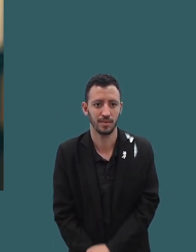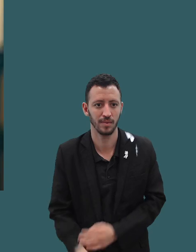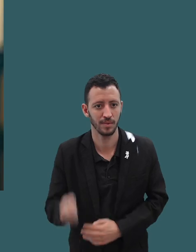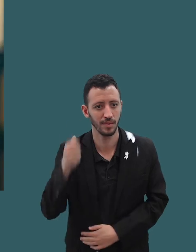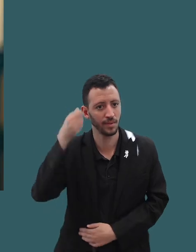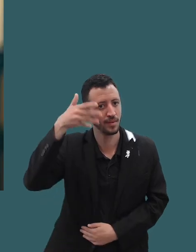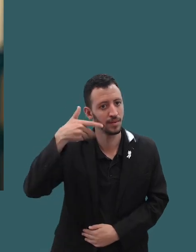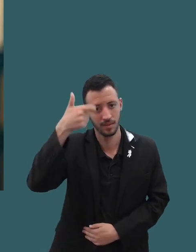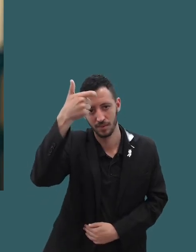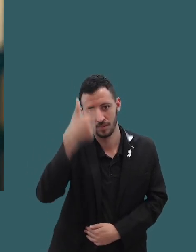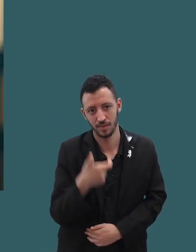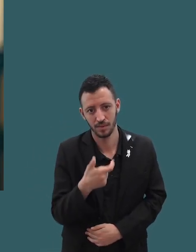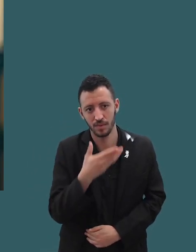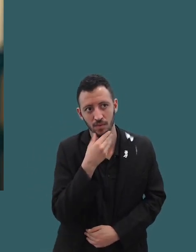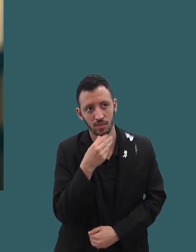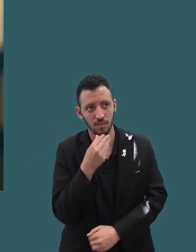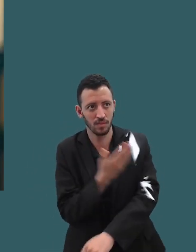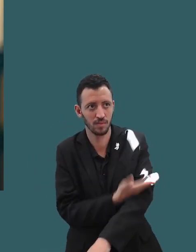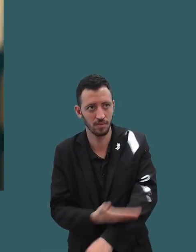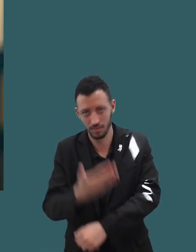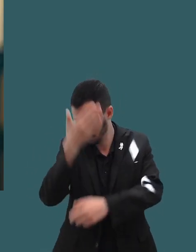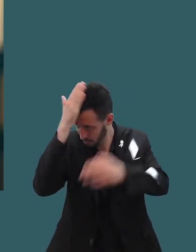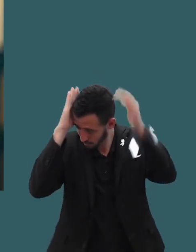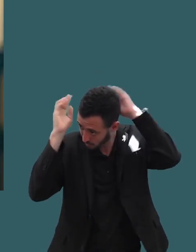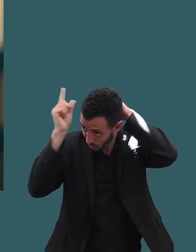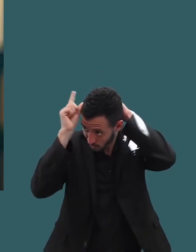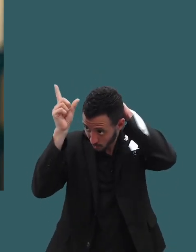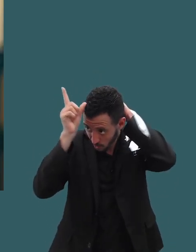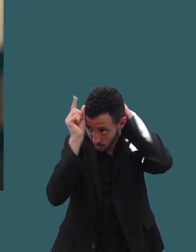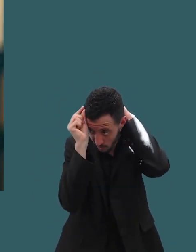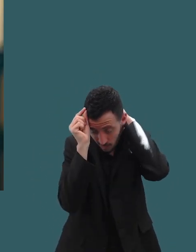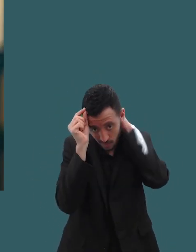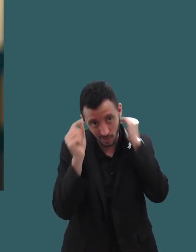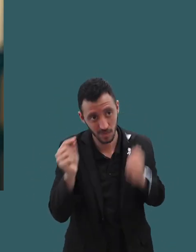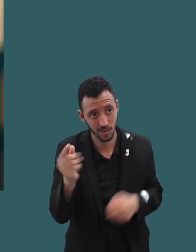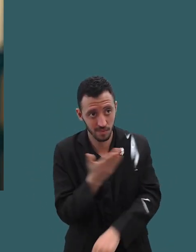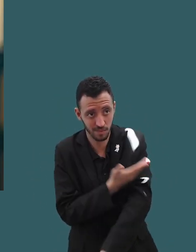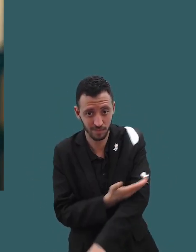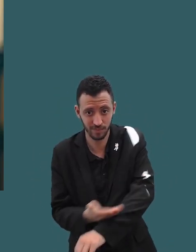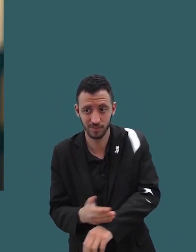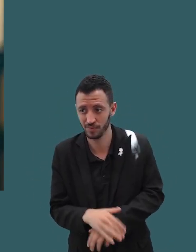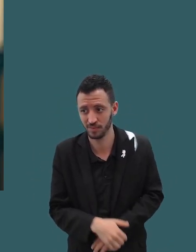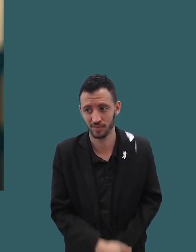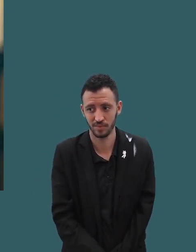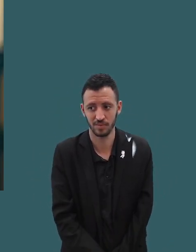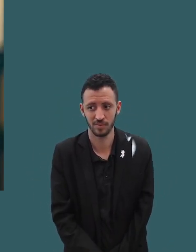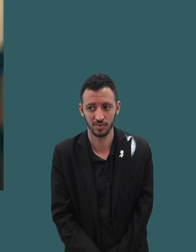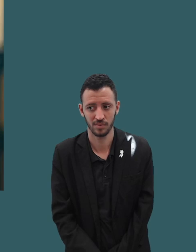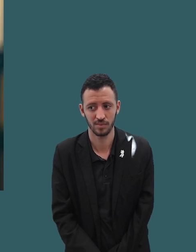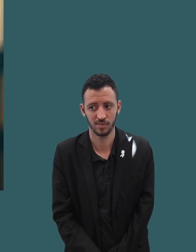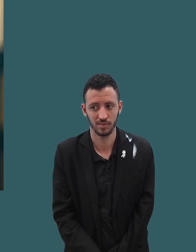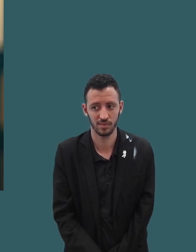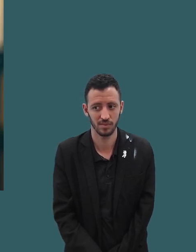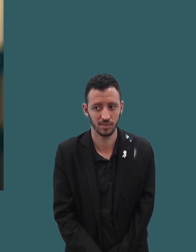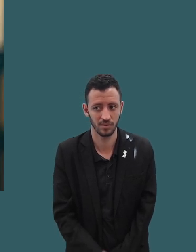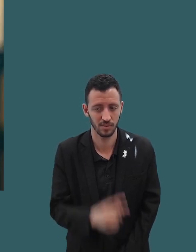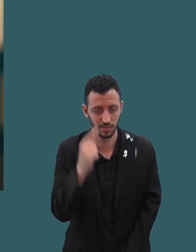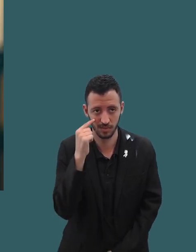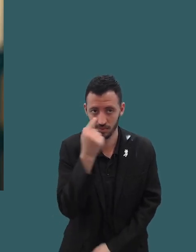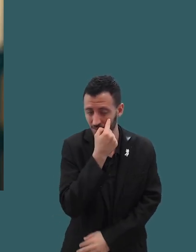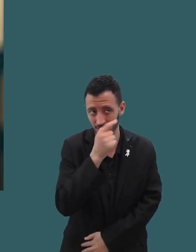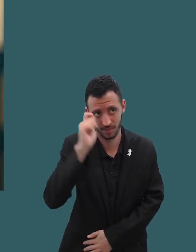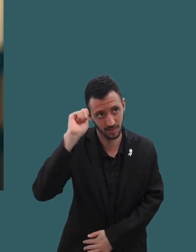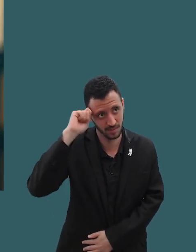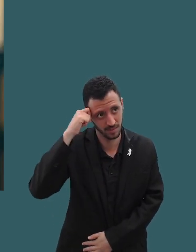Audiodescrição. Homem branco de cabelos curtos, grisalhos, tem olhos